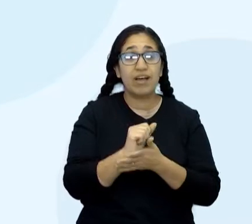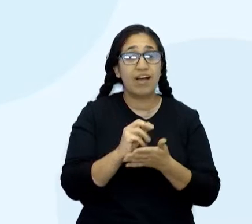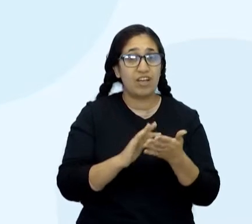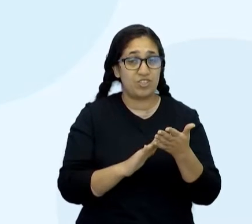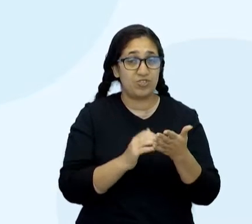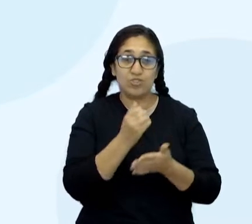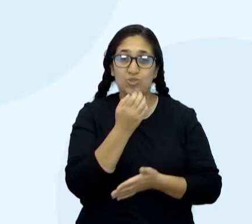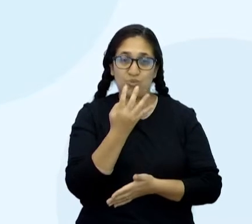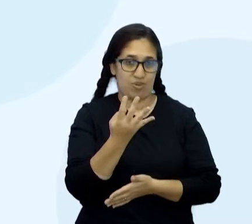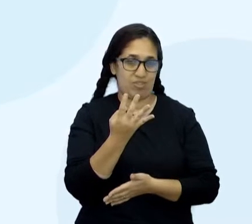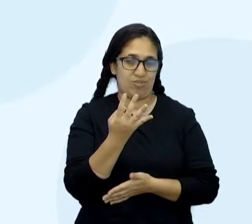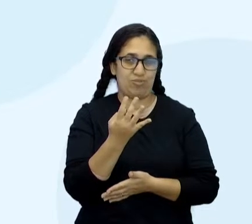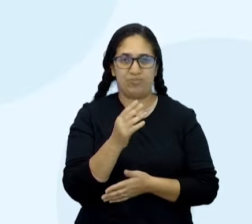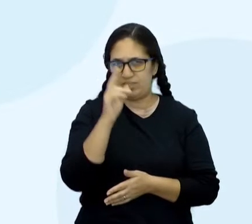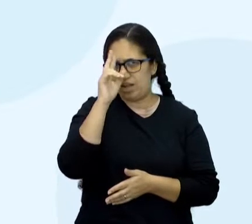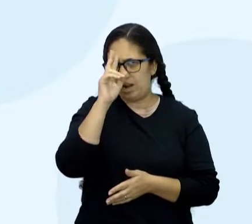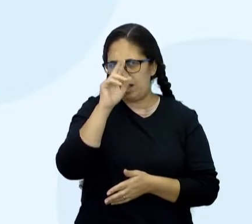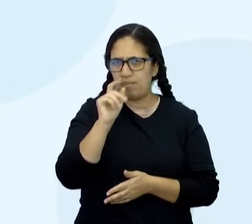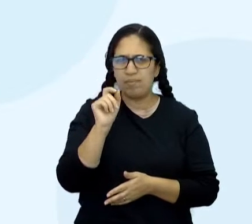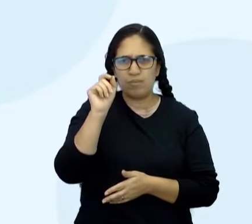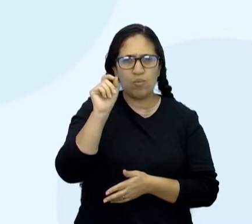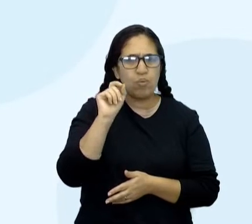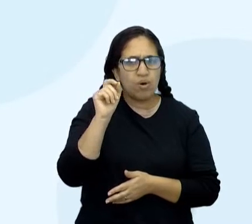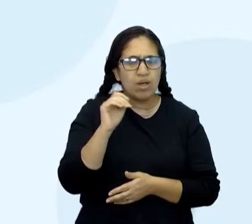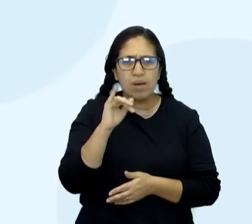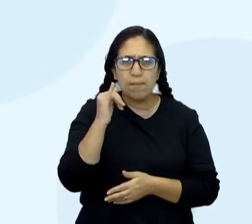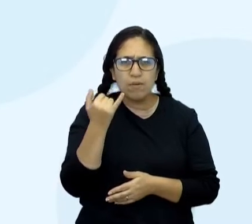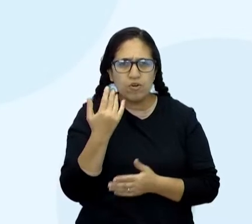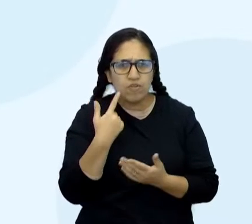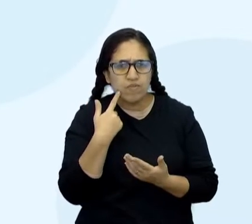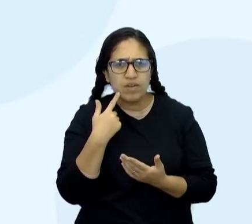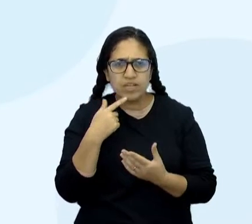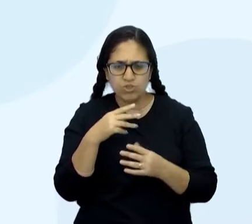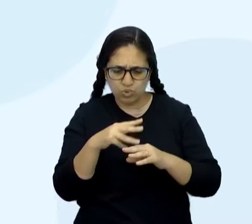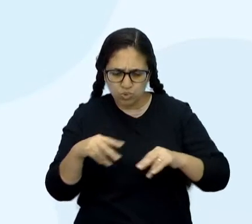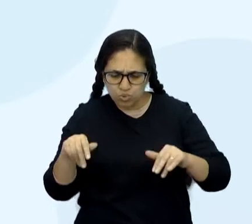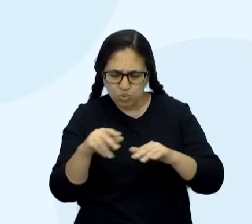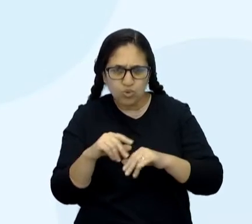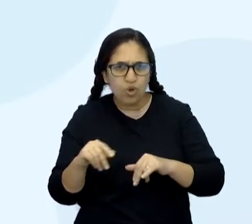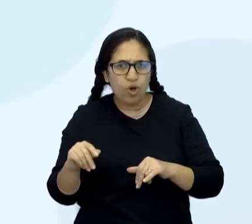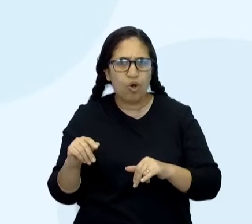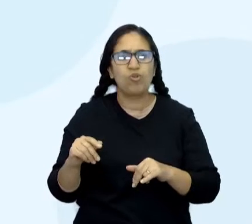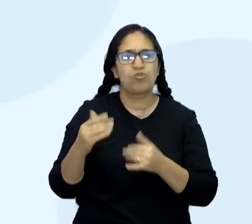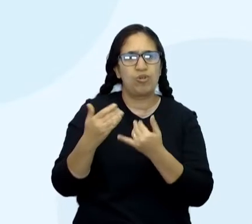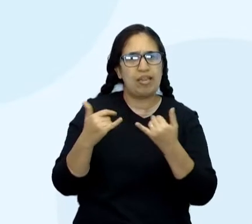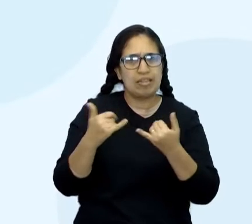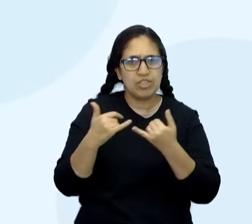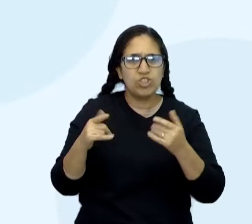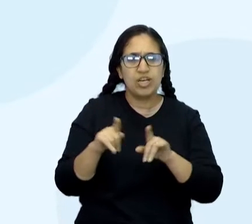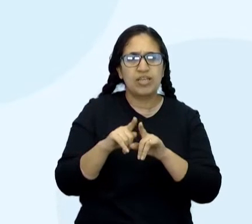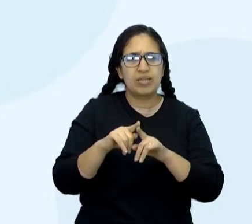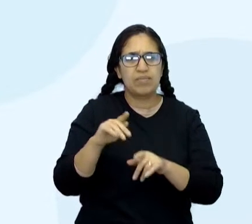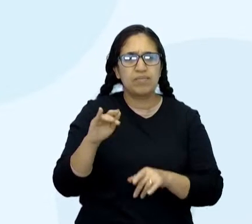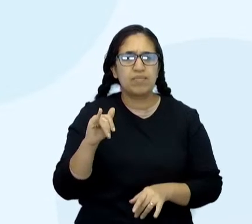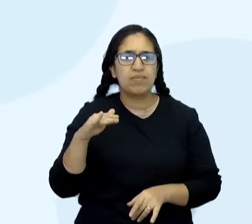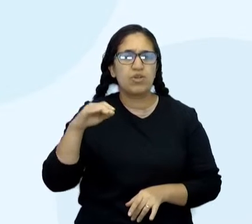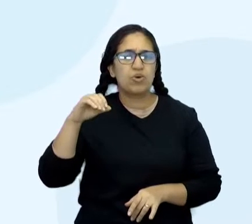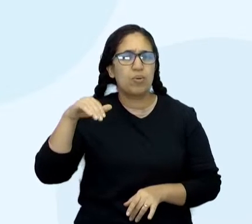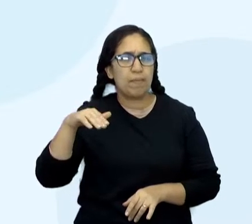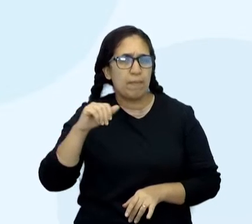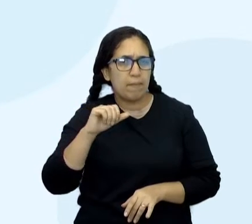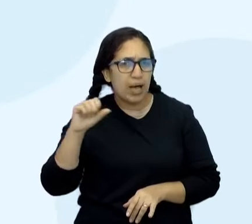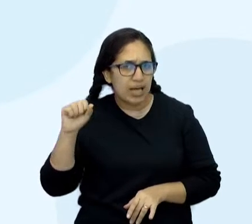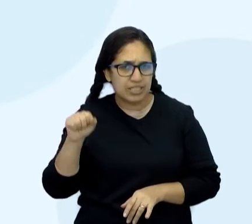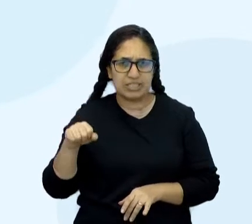4 inteira. Lembrando que a gente está tentando aproveitar a energia do solo, a geotérmica, e também a biomassa, que também é presente